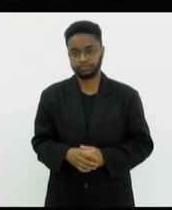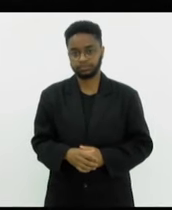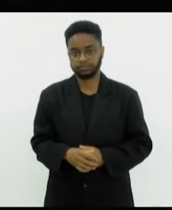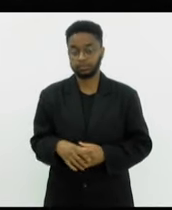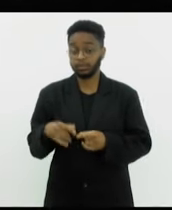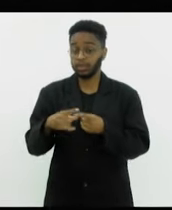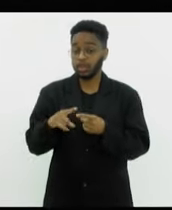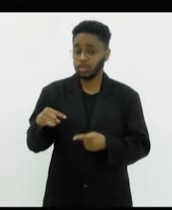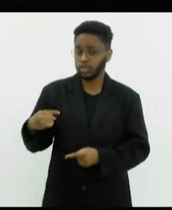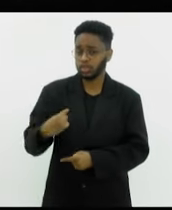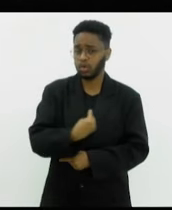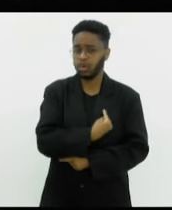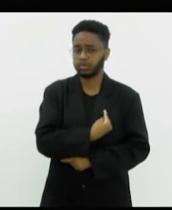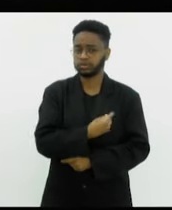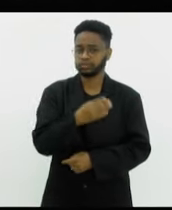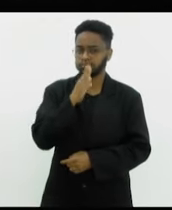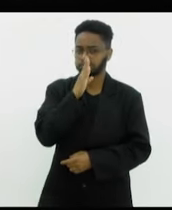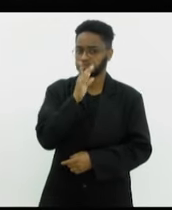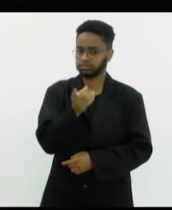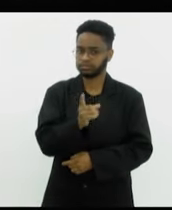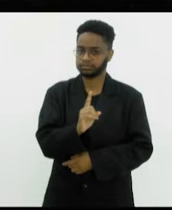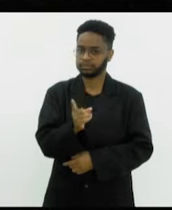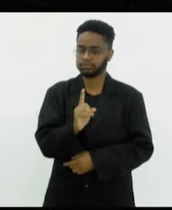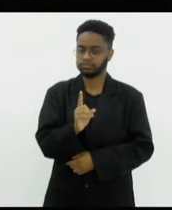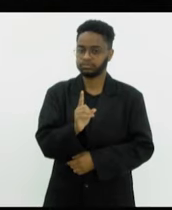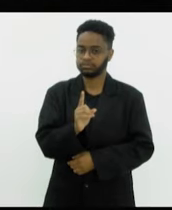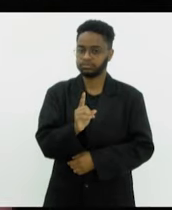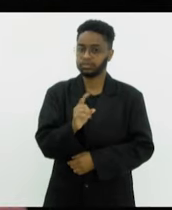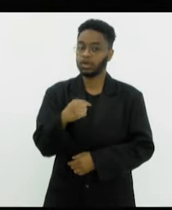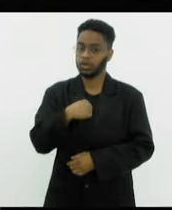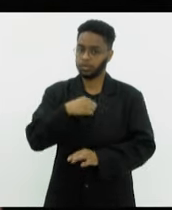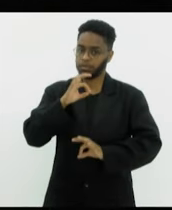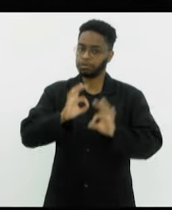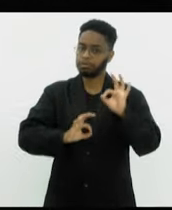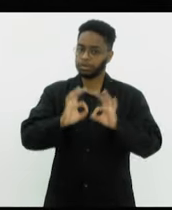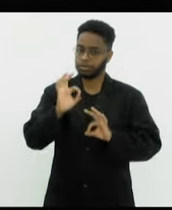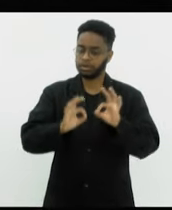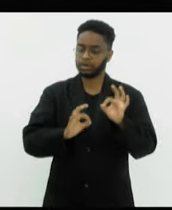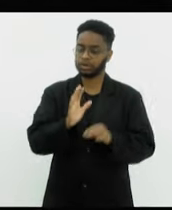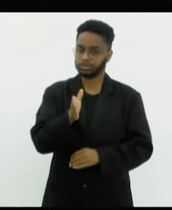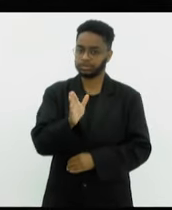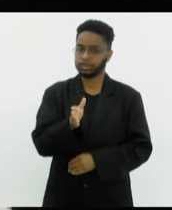Nós não vamos nos calar. Já